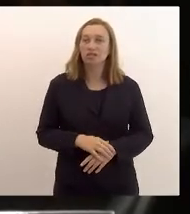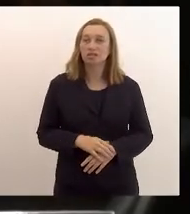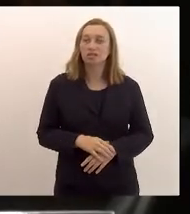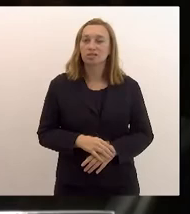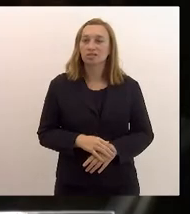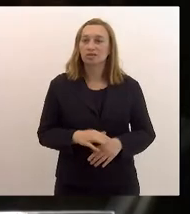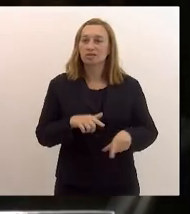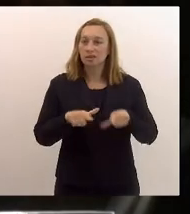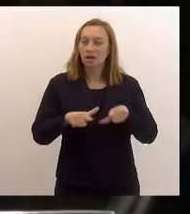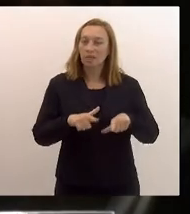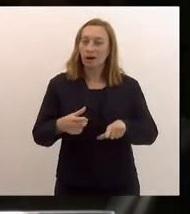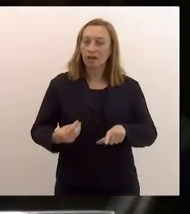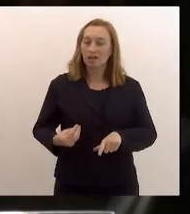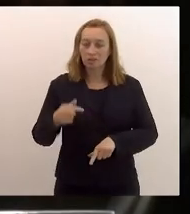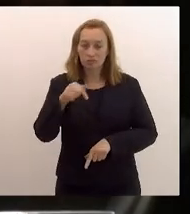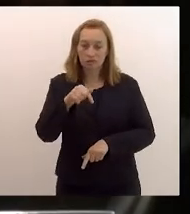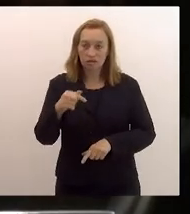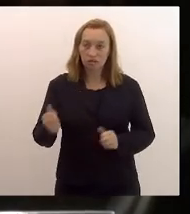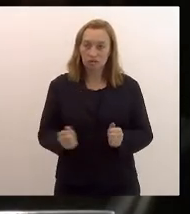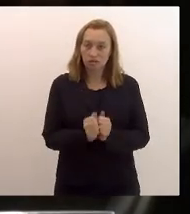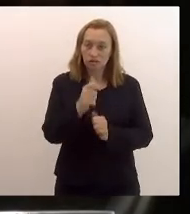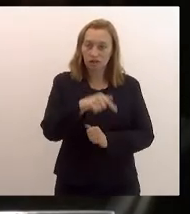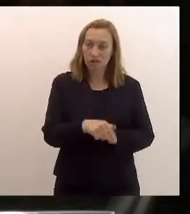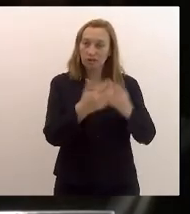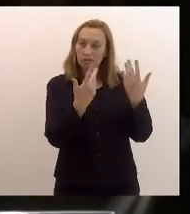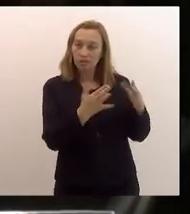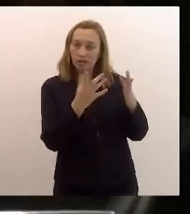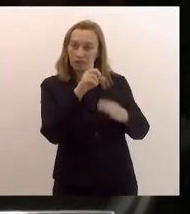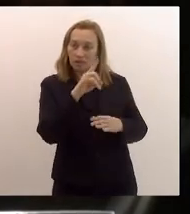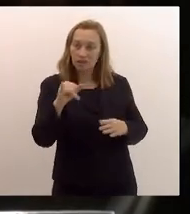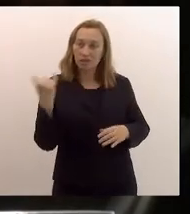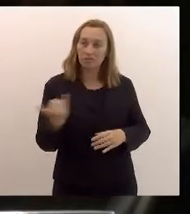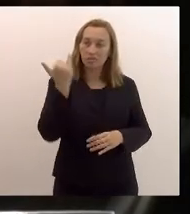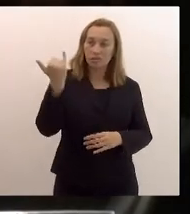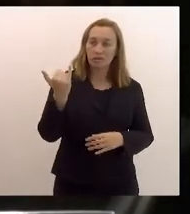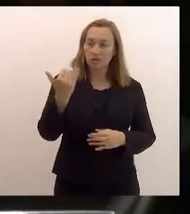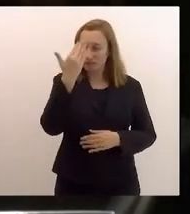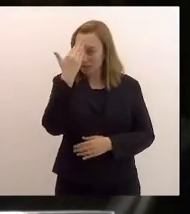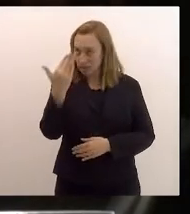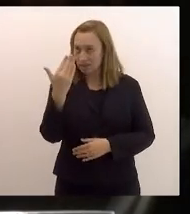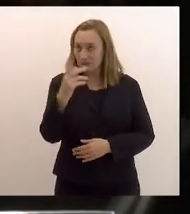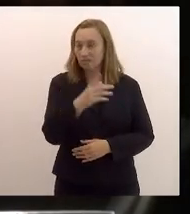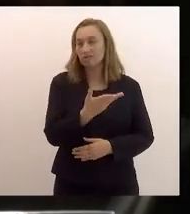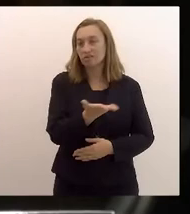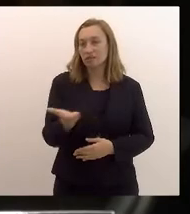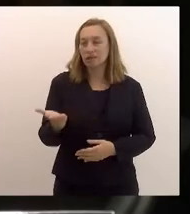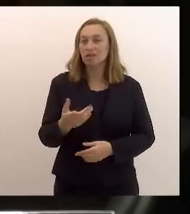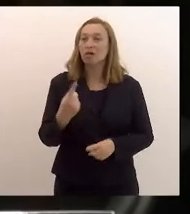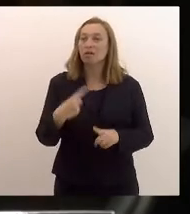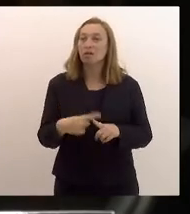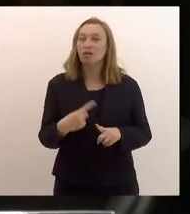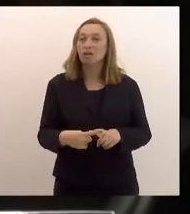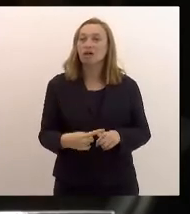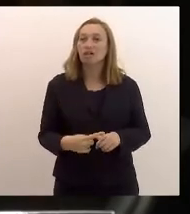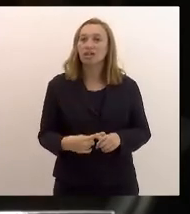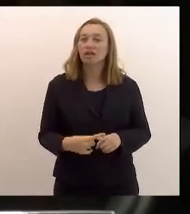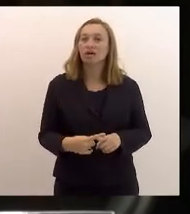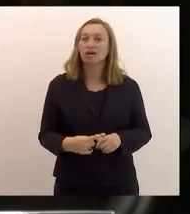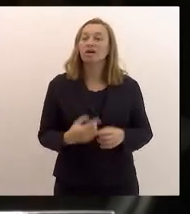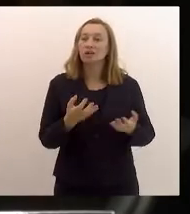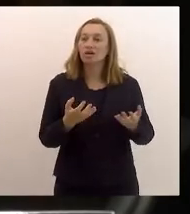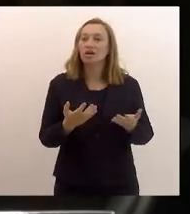Estamos aqui hoje reverenciando esse dia tão importante a vocês a nossa gratidão porque eu assim